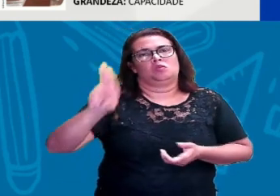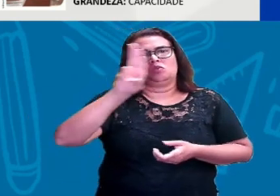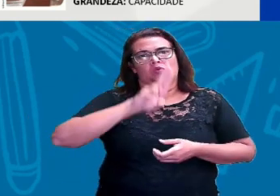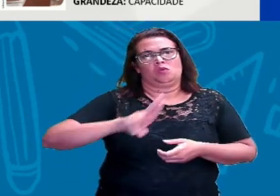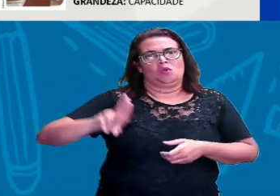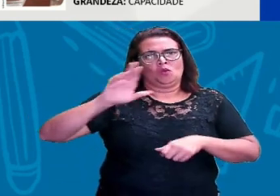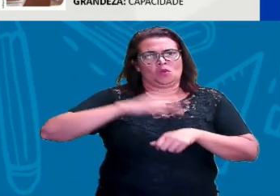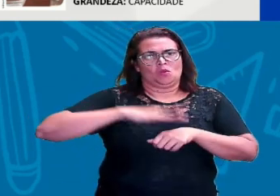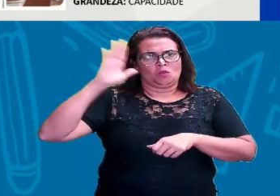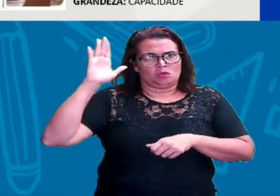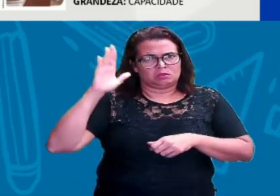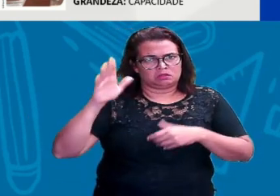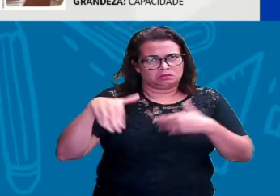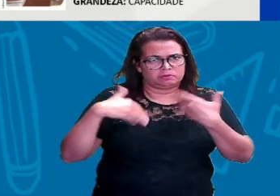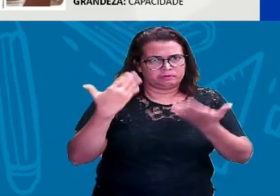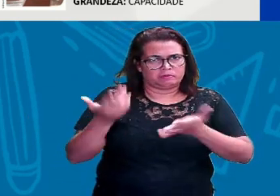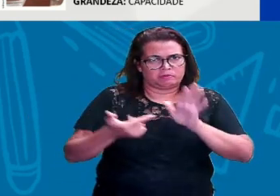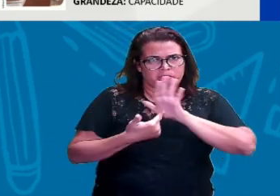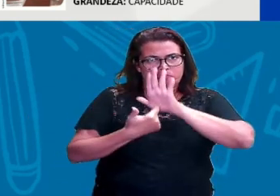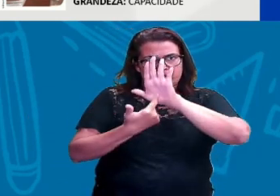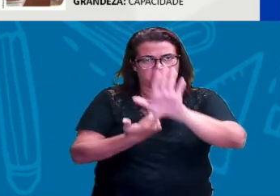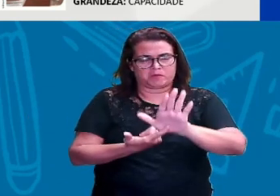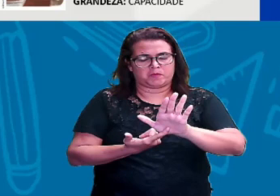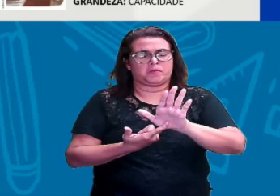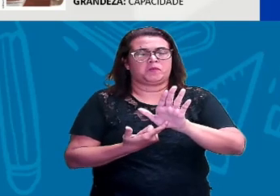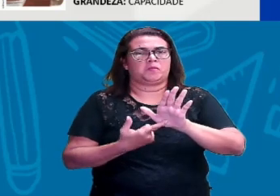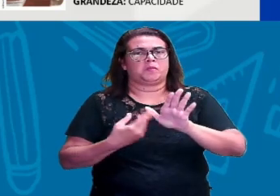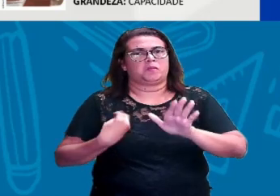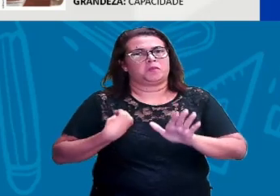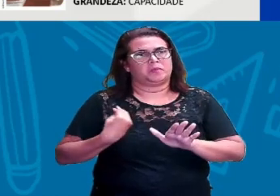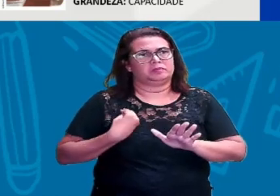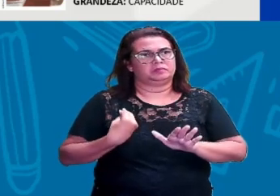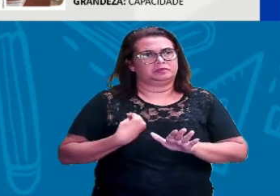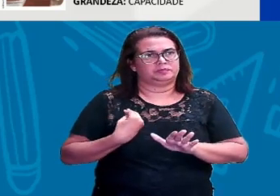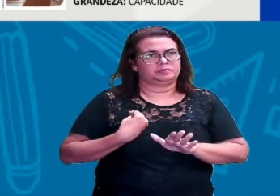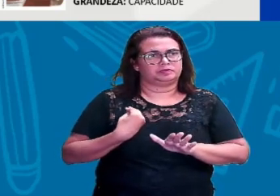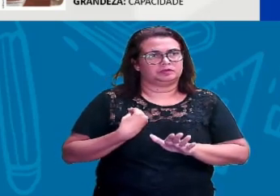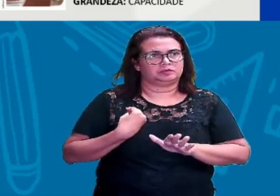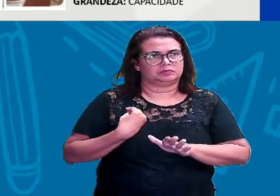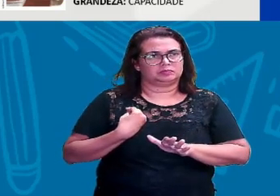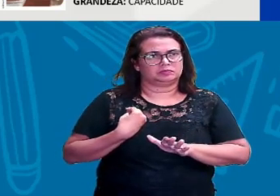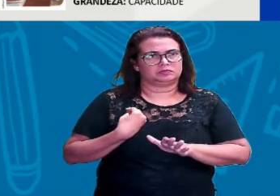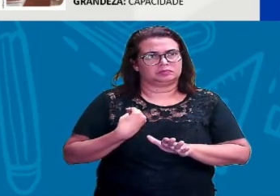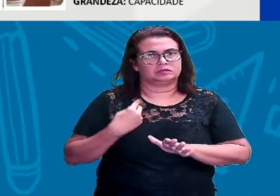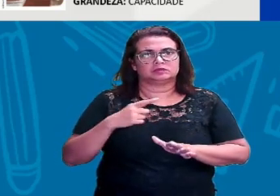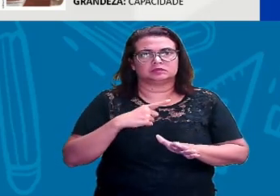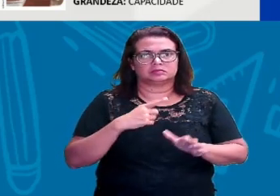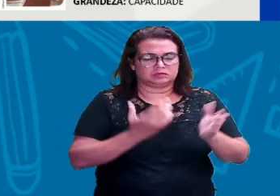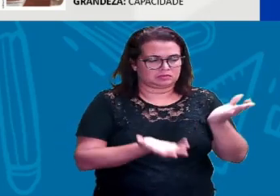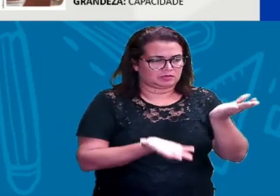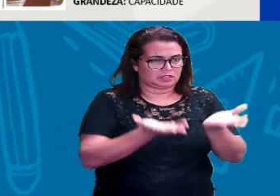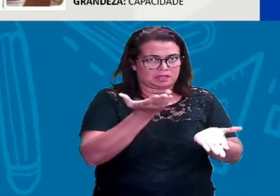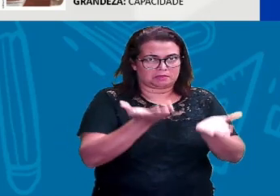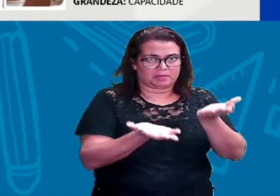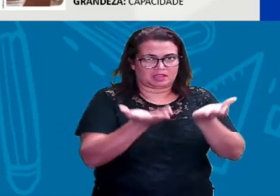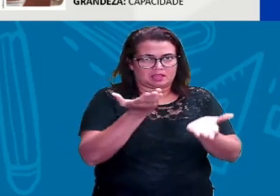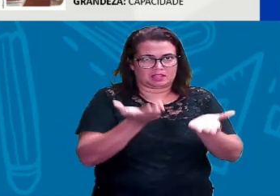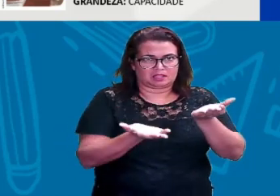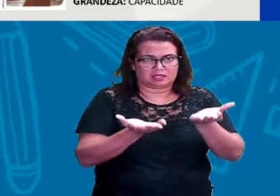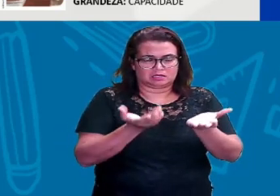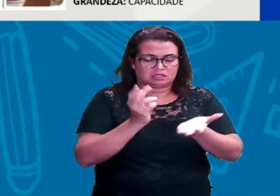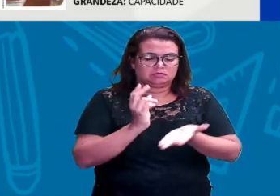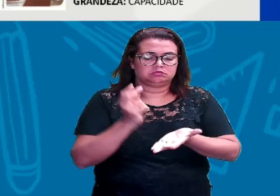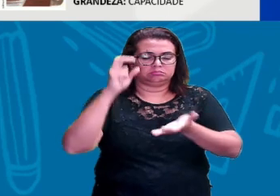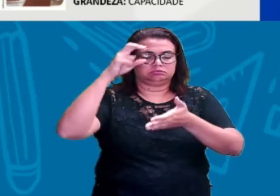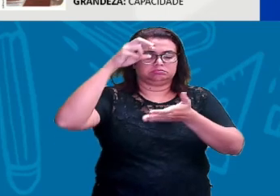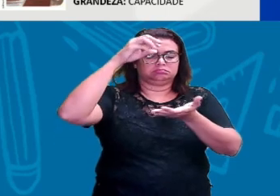utiliza muito mais no nosso dia a dia. Então, o instrumento, né? Aqui a balança, que aí ele vai pesar o quilo